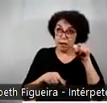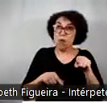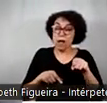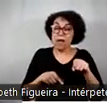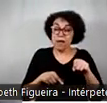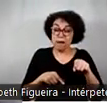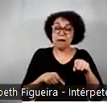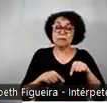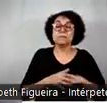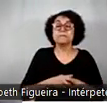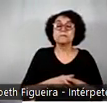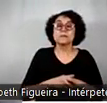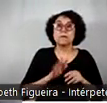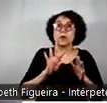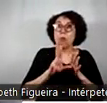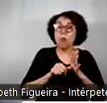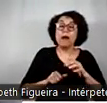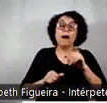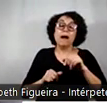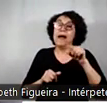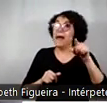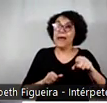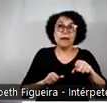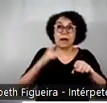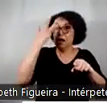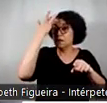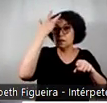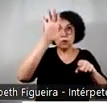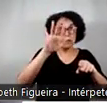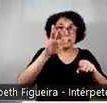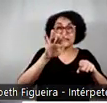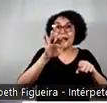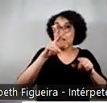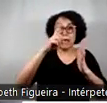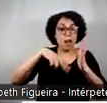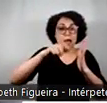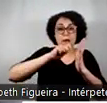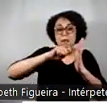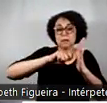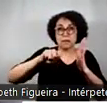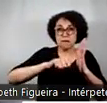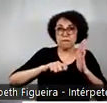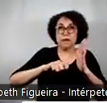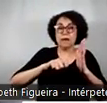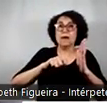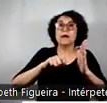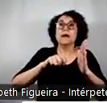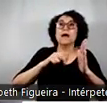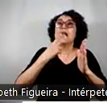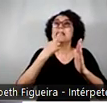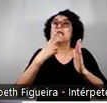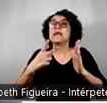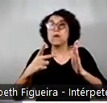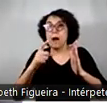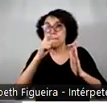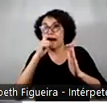língua materna, porque a sua língua materna, né, a tradição dela, da etnia dela, né,